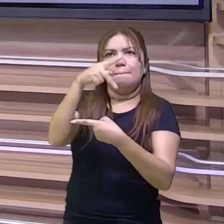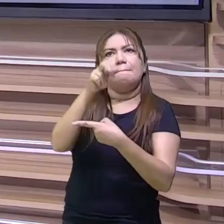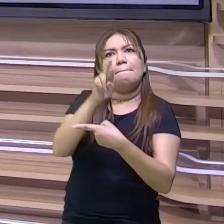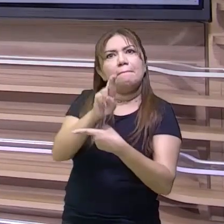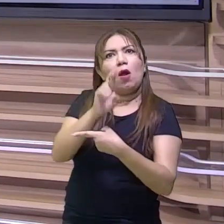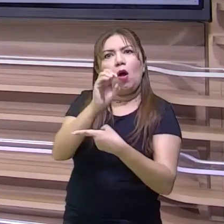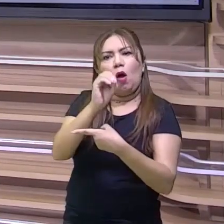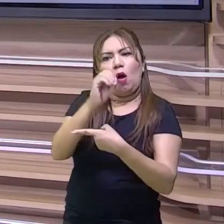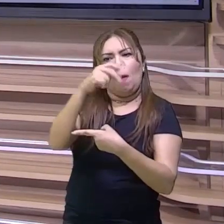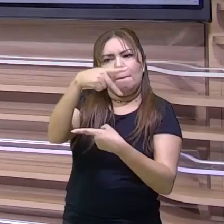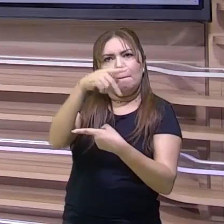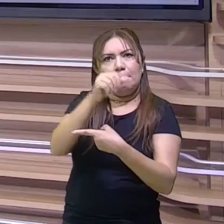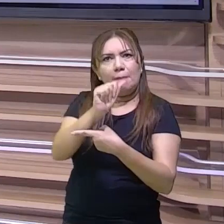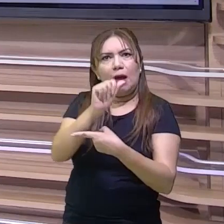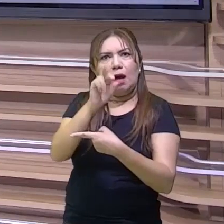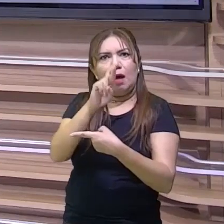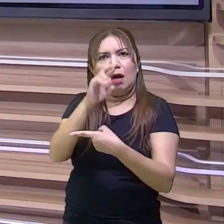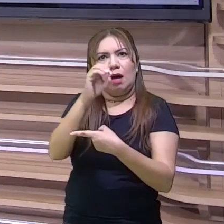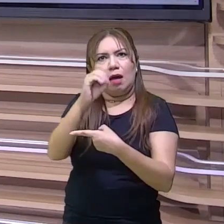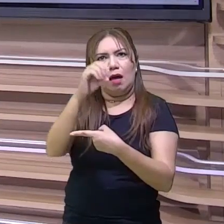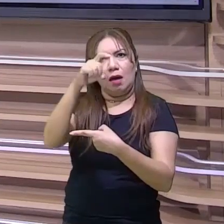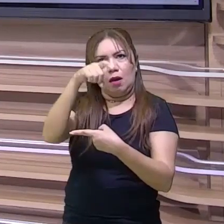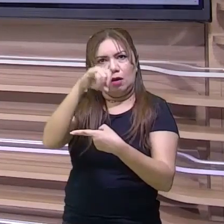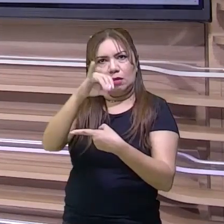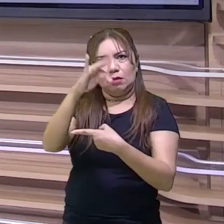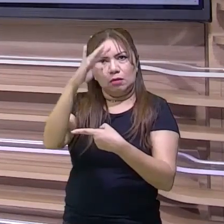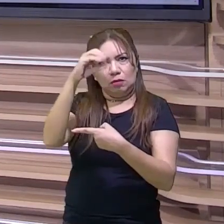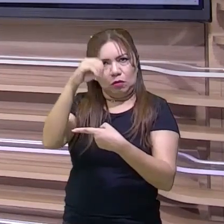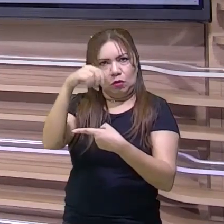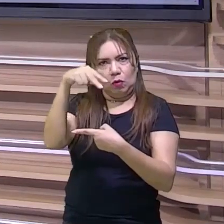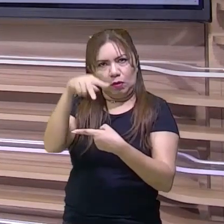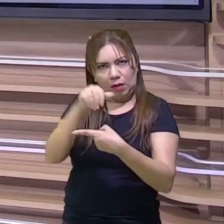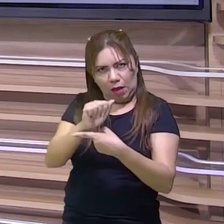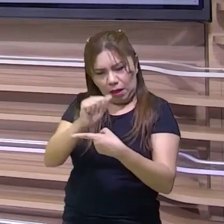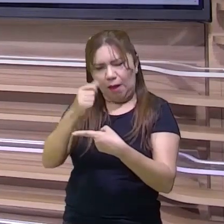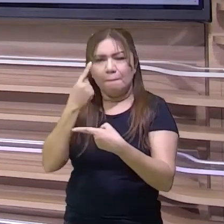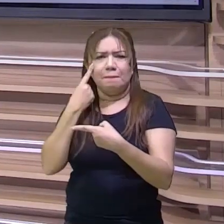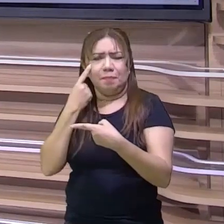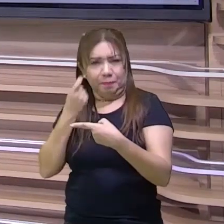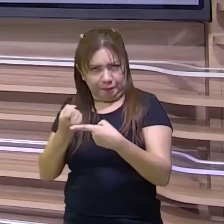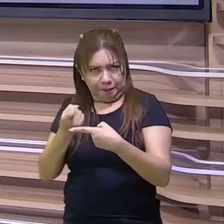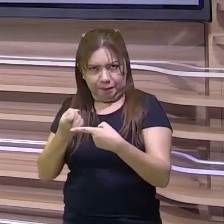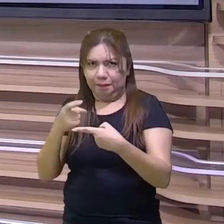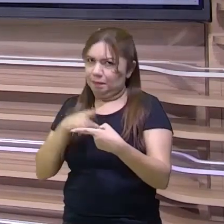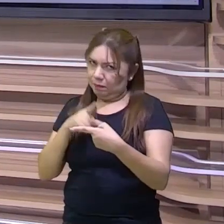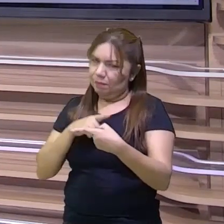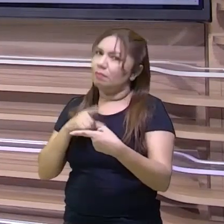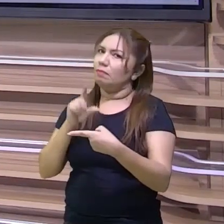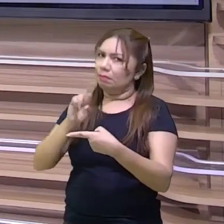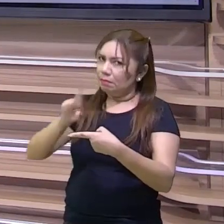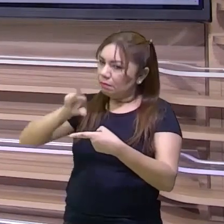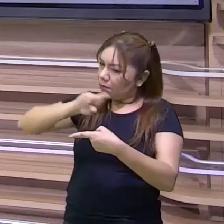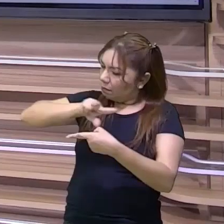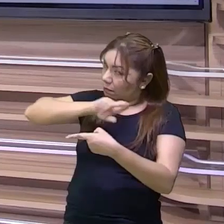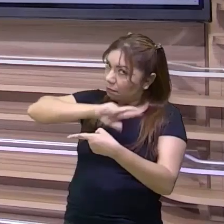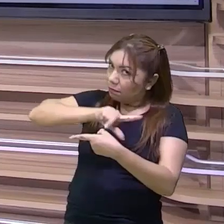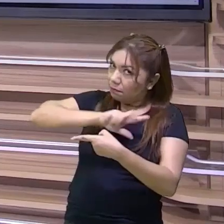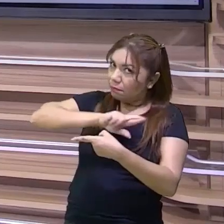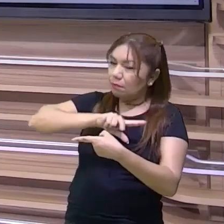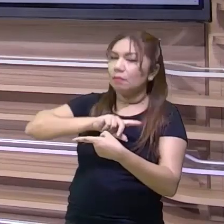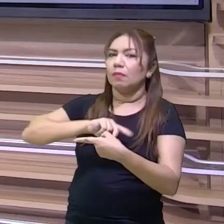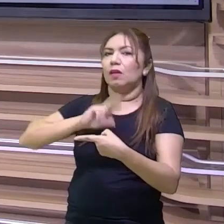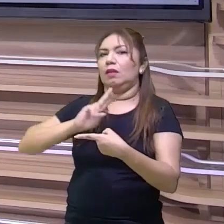paroxítona. E a antepenúltima, proparoxítona. Percebem a diferença das palavras? Oxítona,